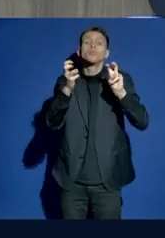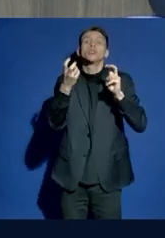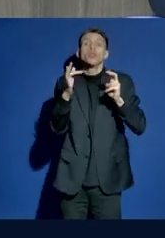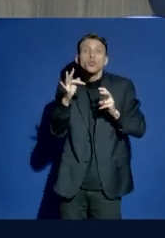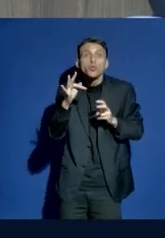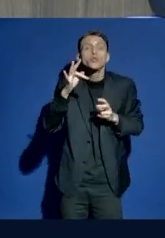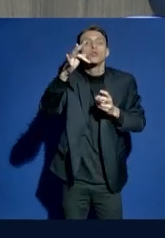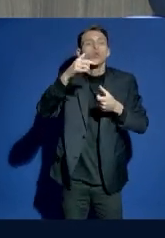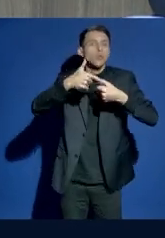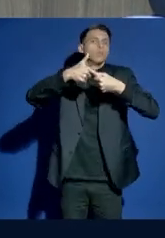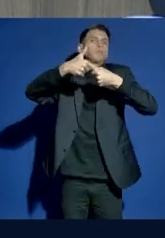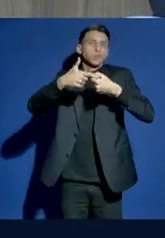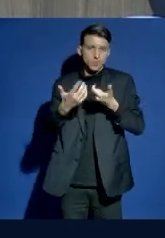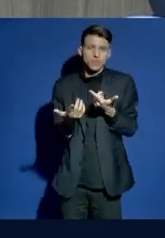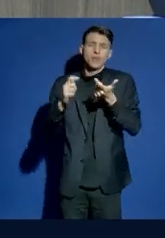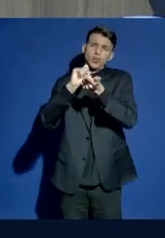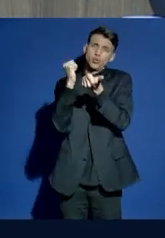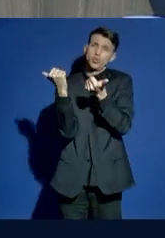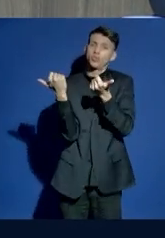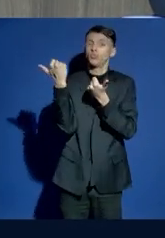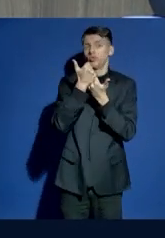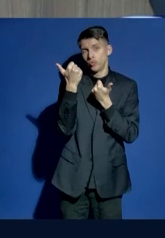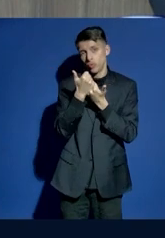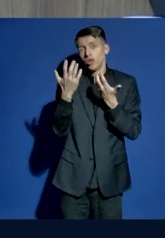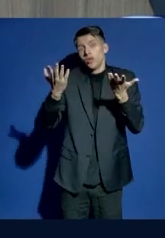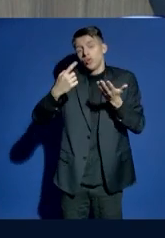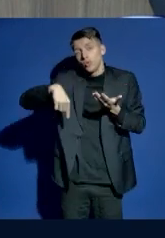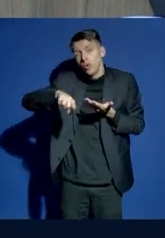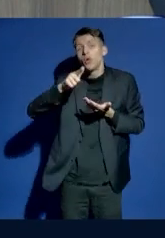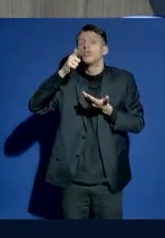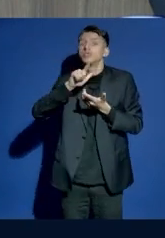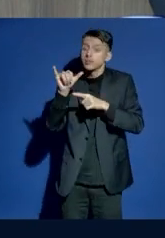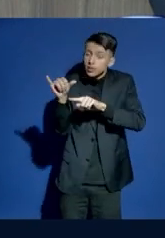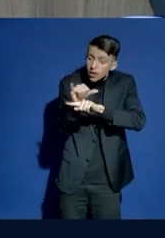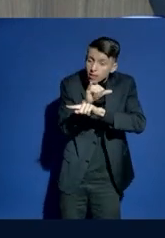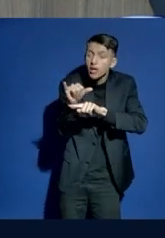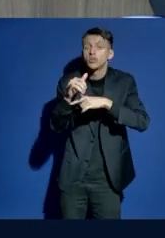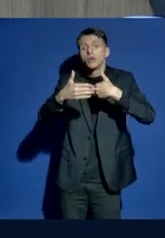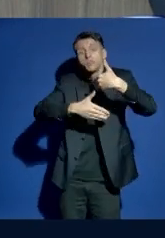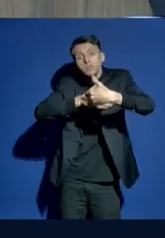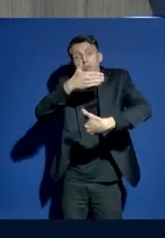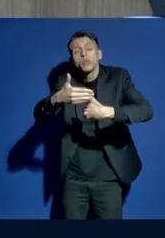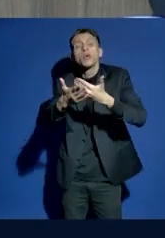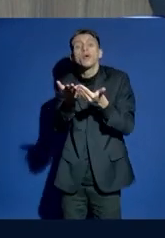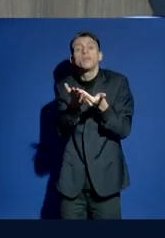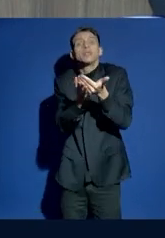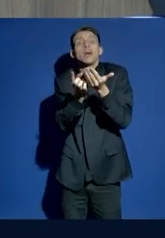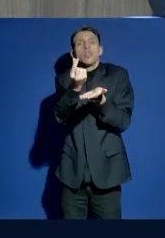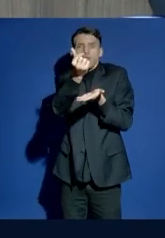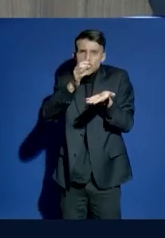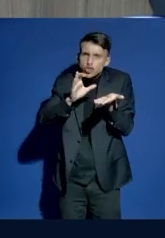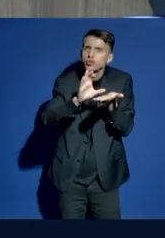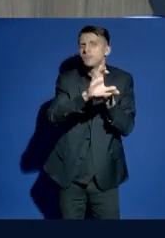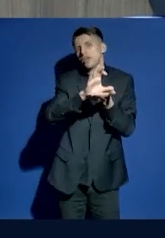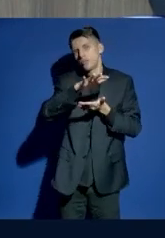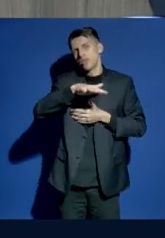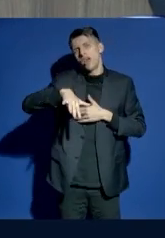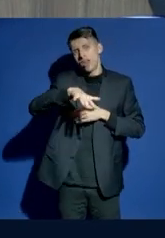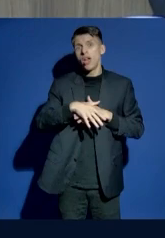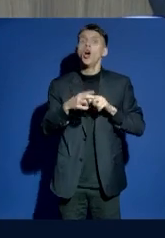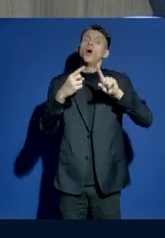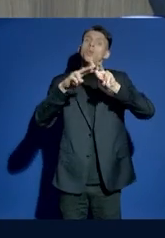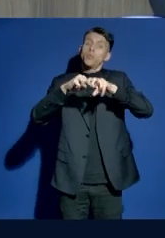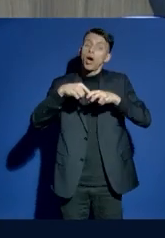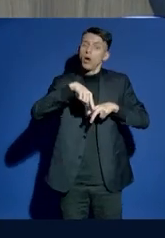futuro, ele ande, para que a gente crie o marco legal, para que a gente comece a ter os primeiros investimentos, mas é um mercado